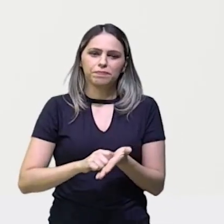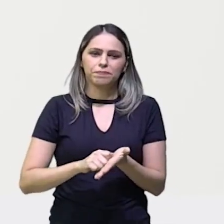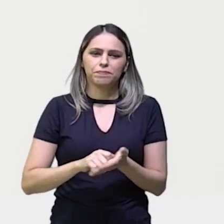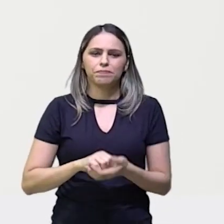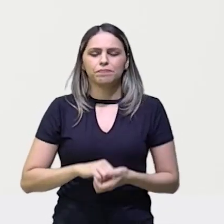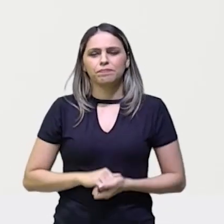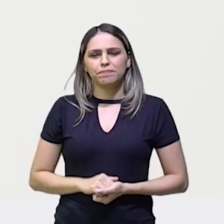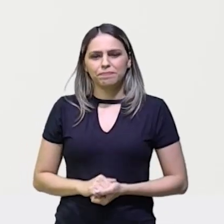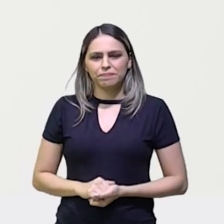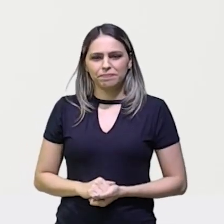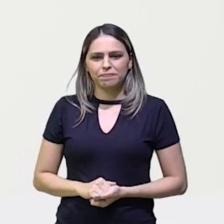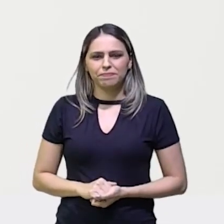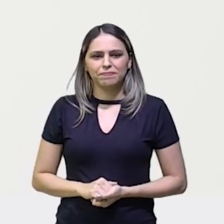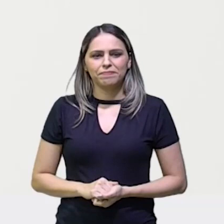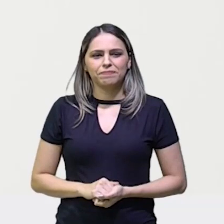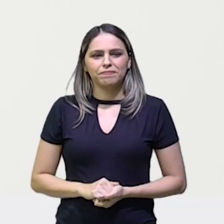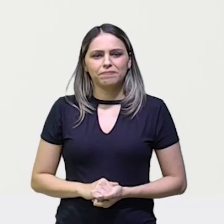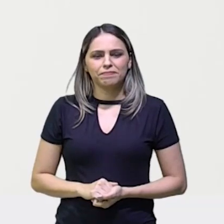quem